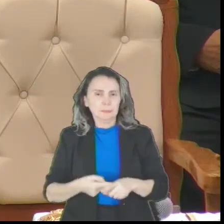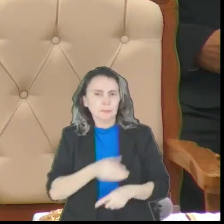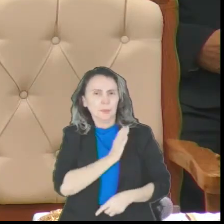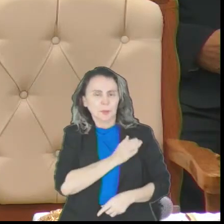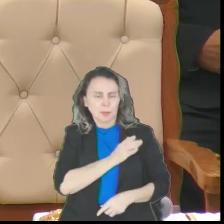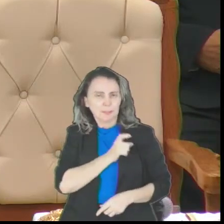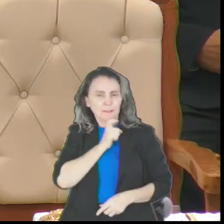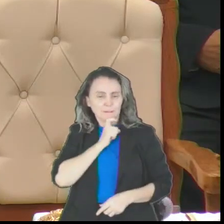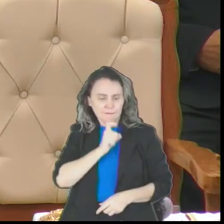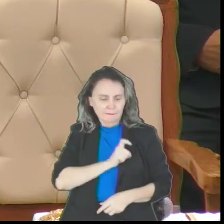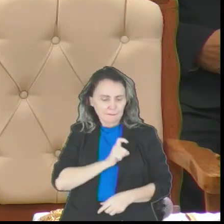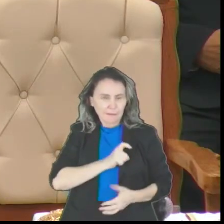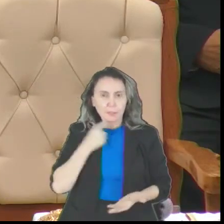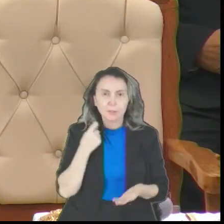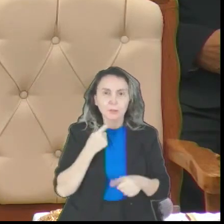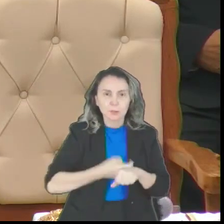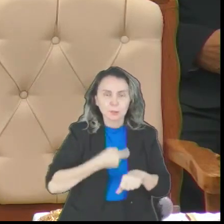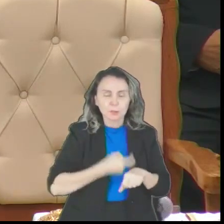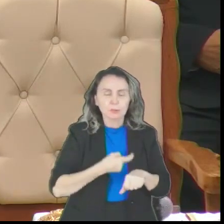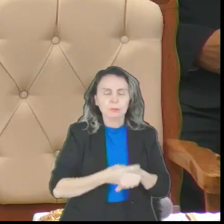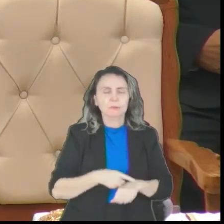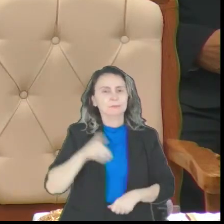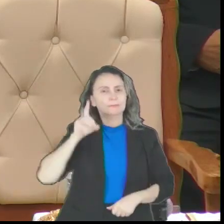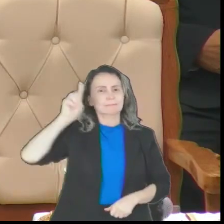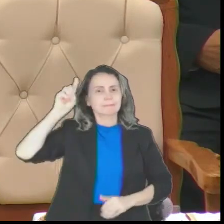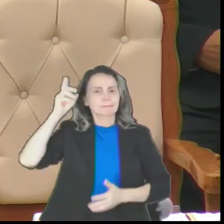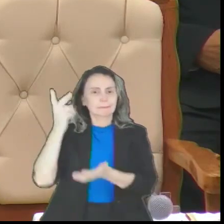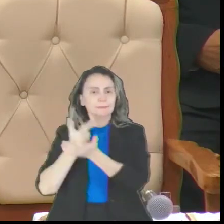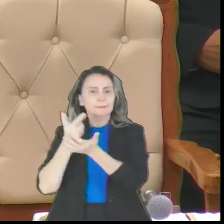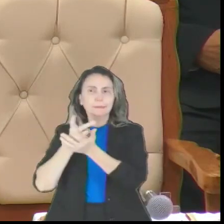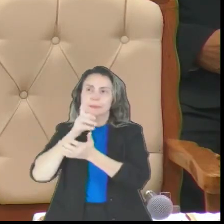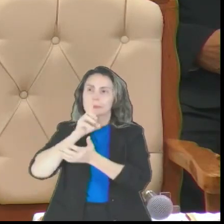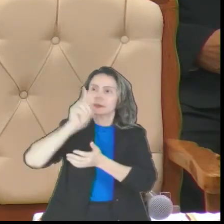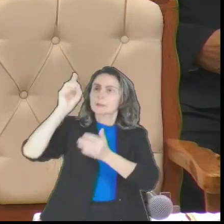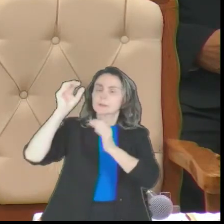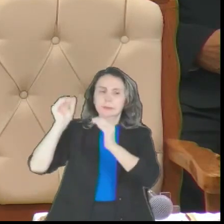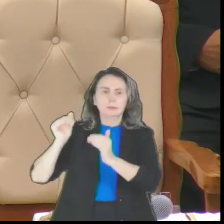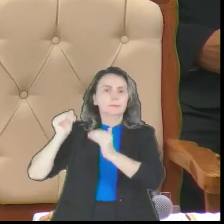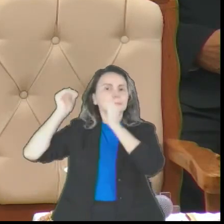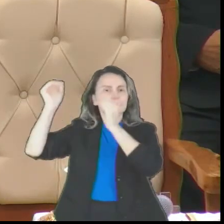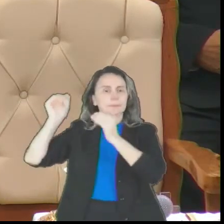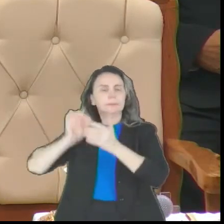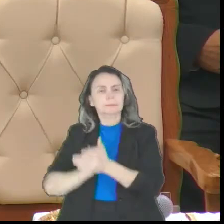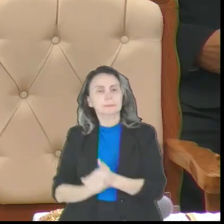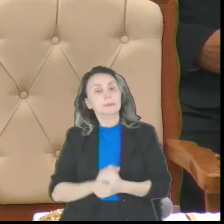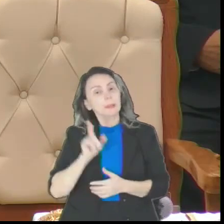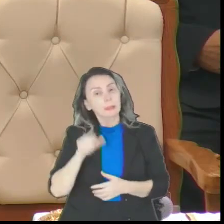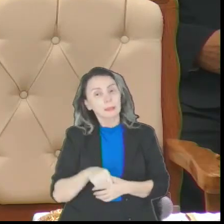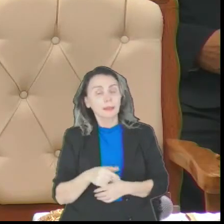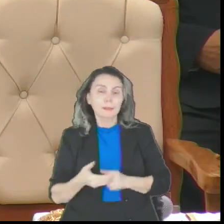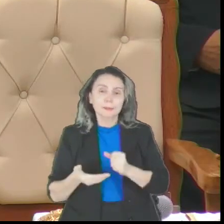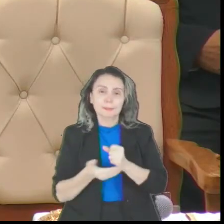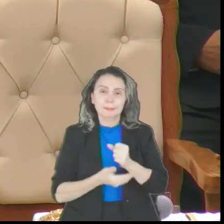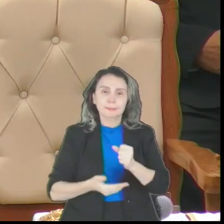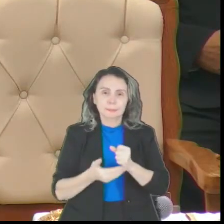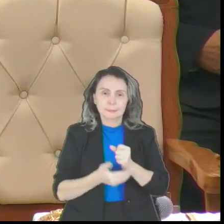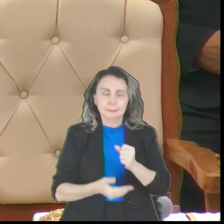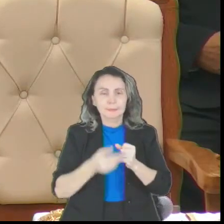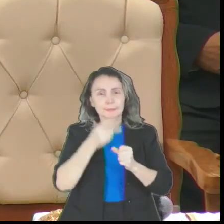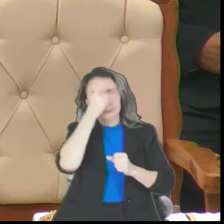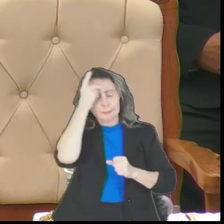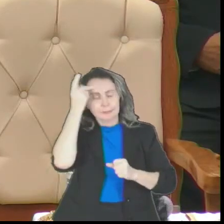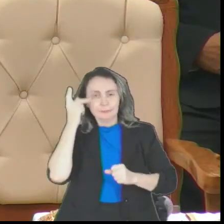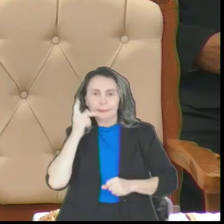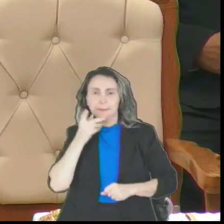permanece sendo Deus. Esta é a mensagem basilar do profeta Isaías,